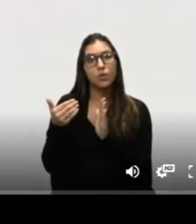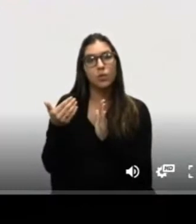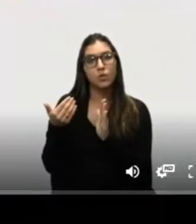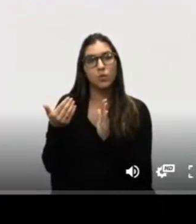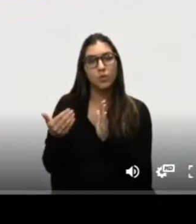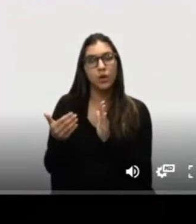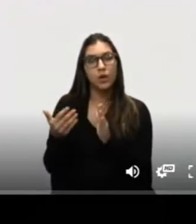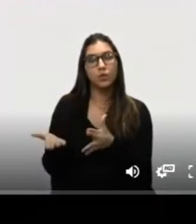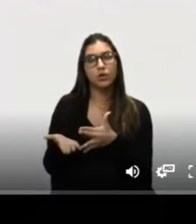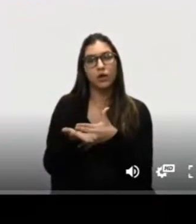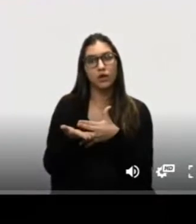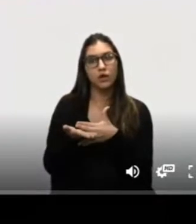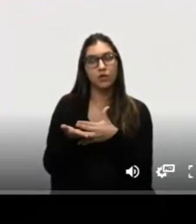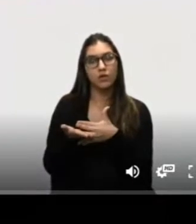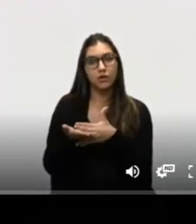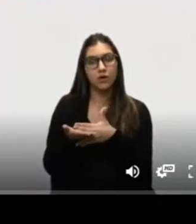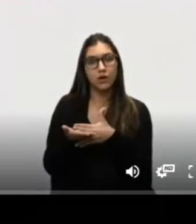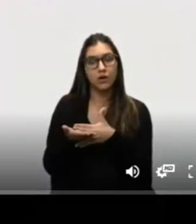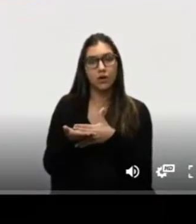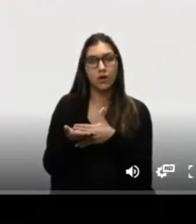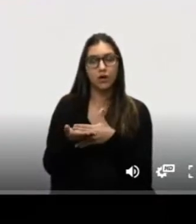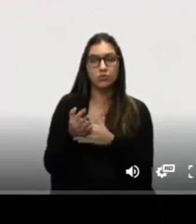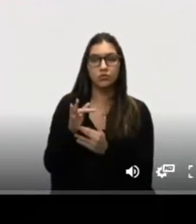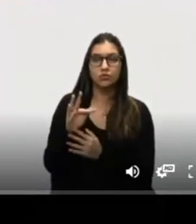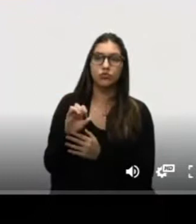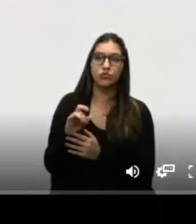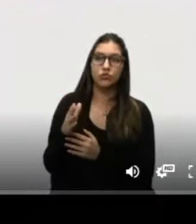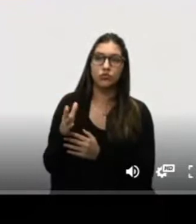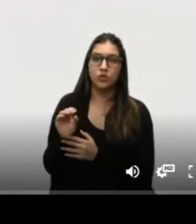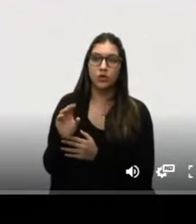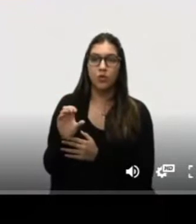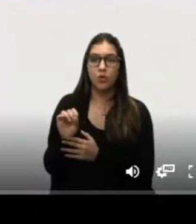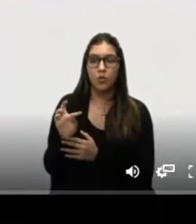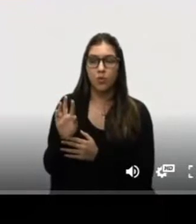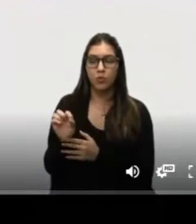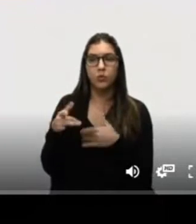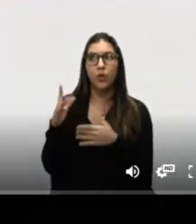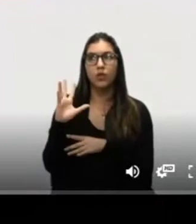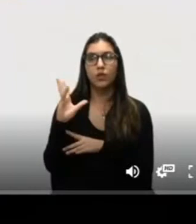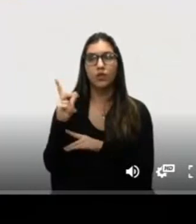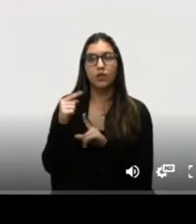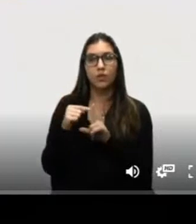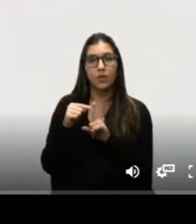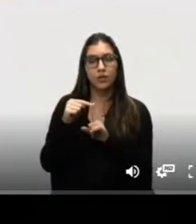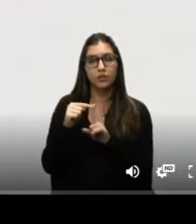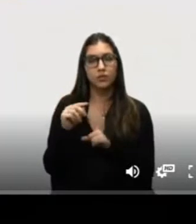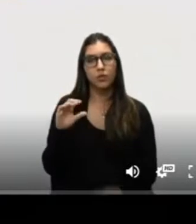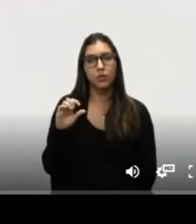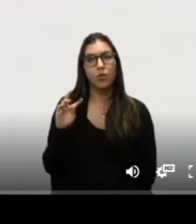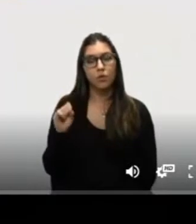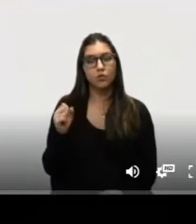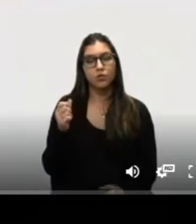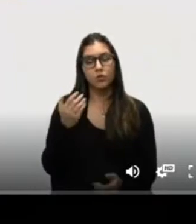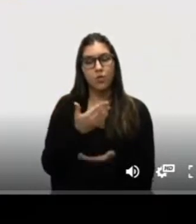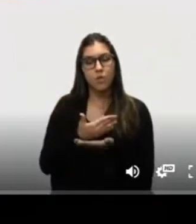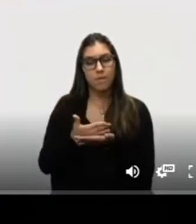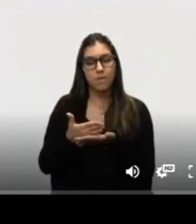o intervalo de determinação da fusão desses compostos. Então, qual que é a temperatura que os compostos começam a